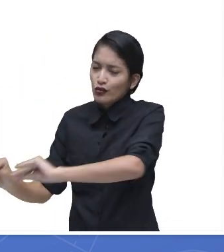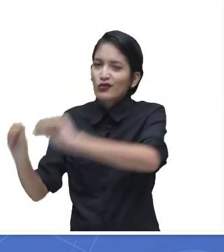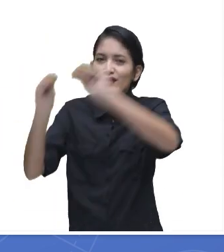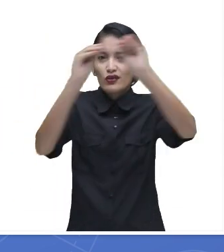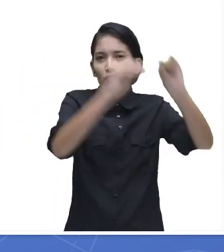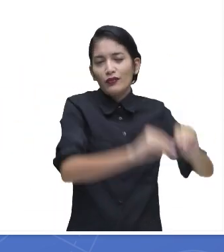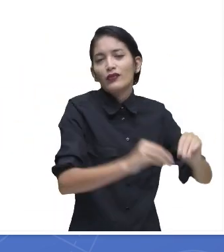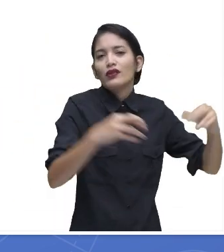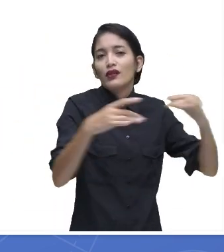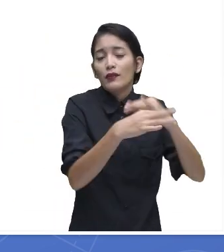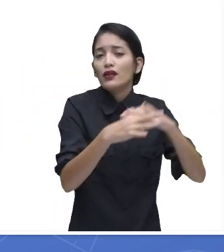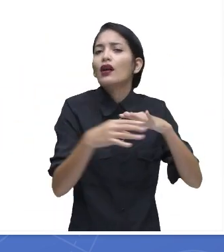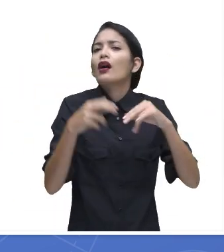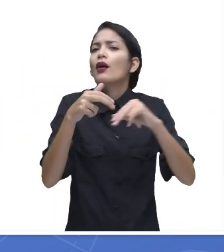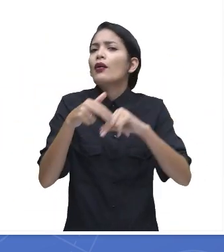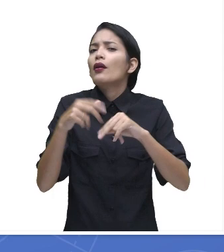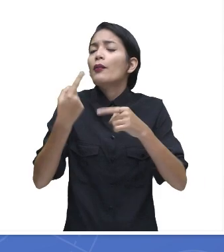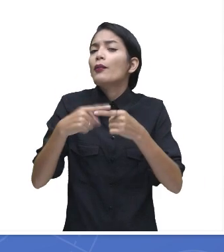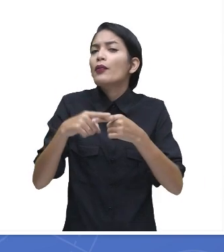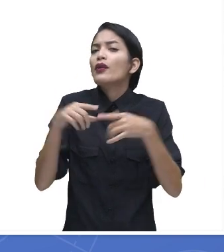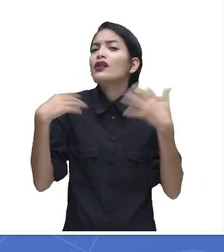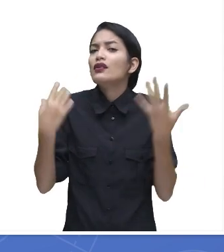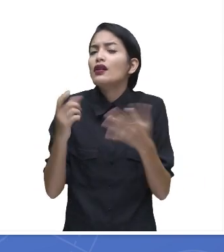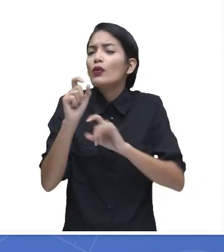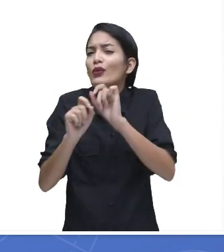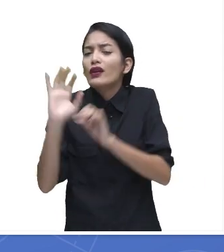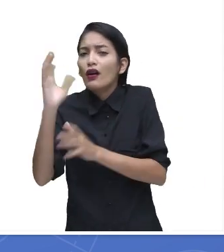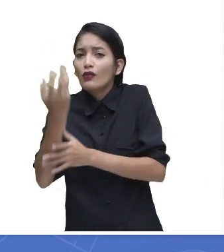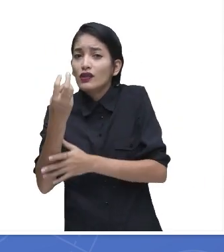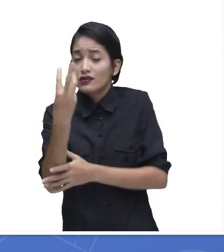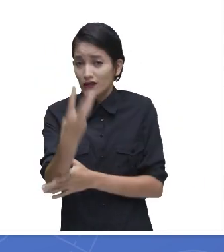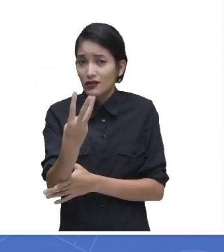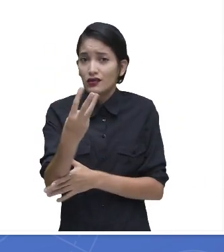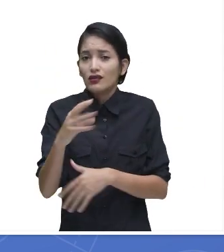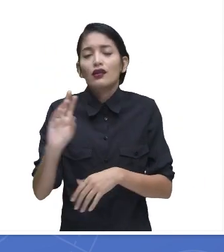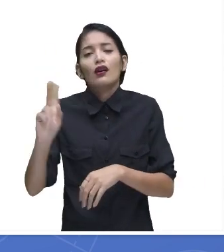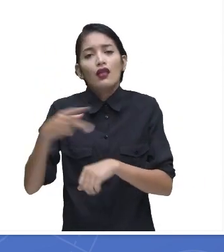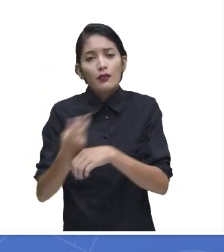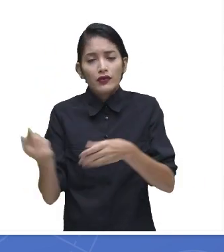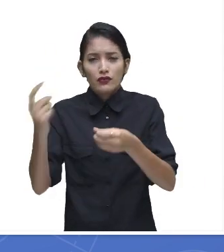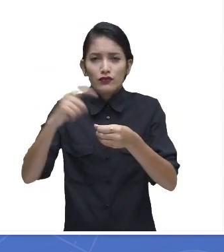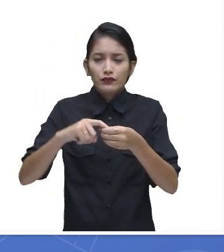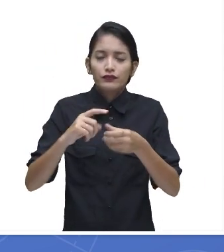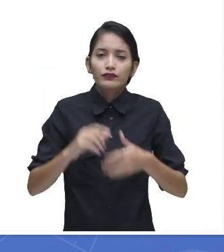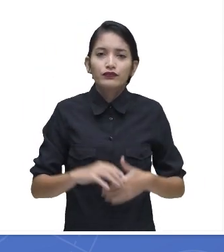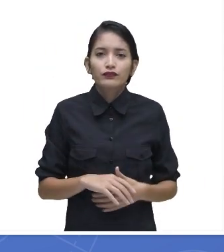principal causa dentre essas que aparecem aí na terceira questão? Daqui a pouco a gente volta com a resposta.